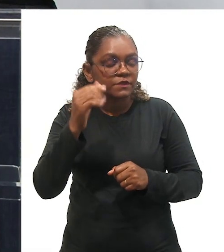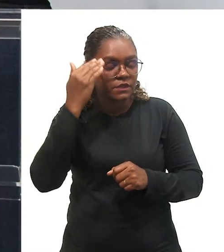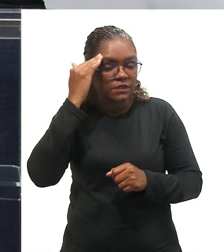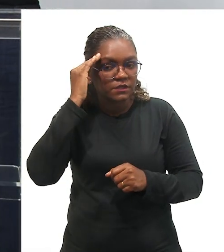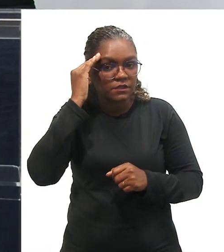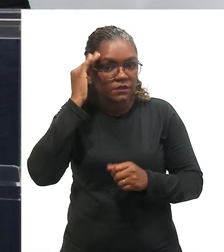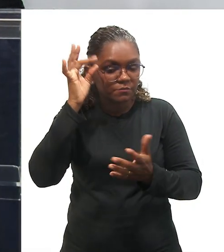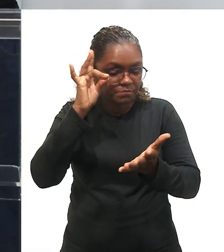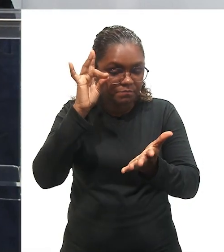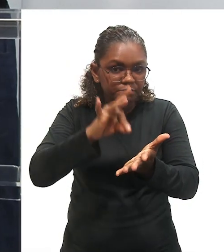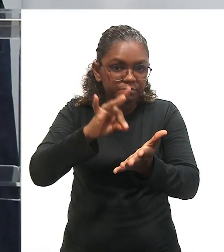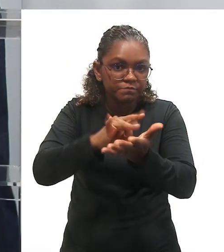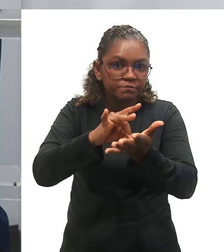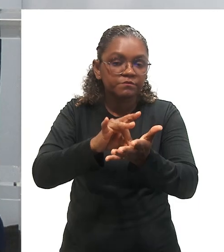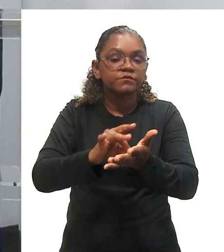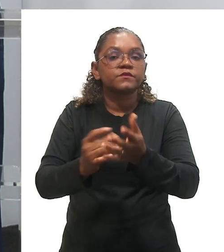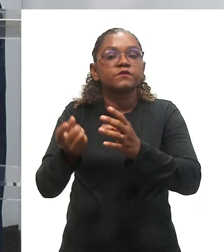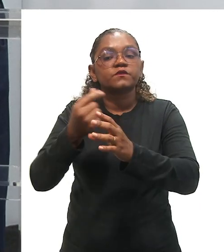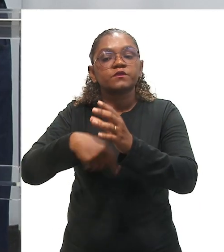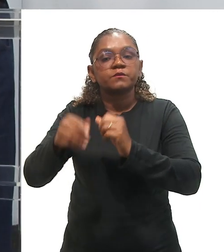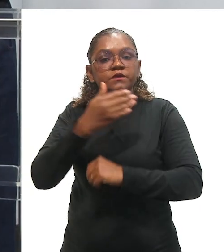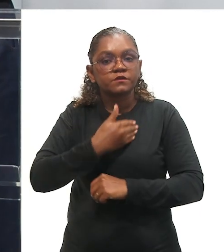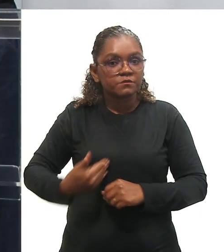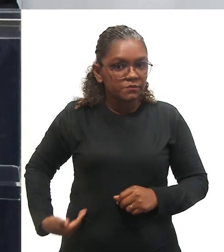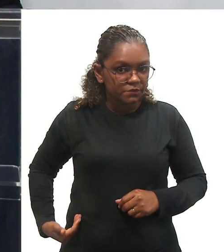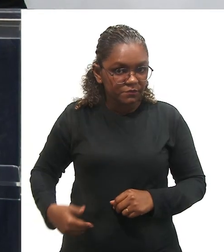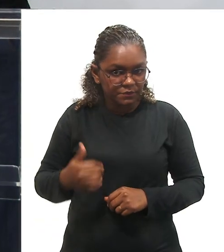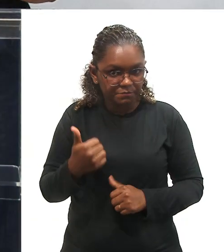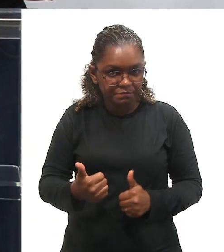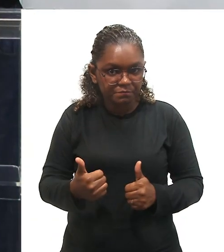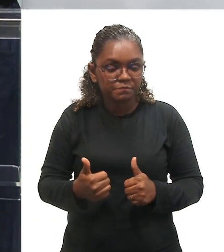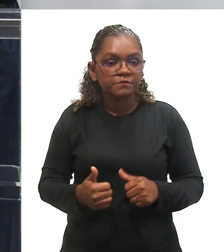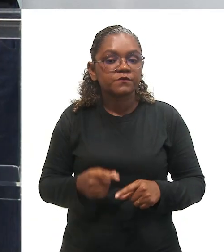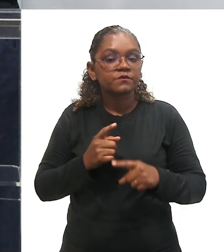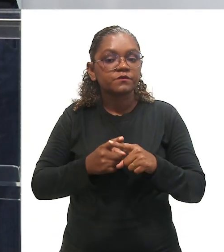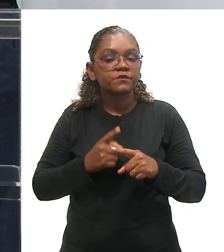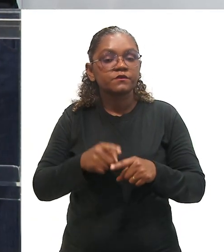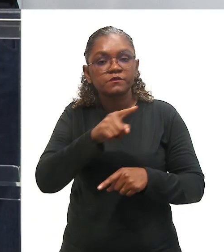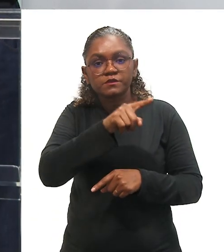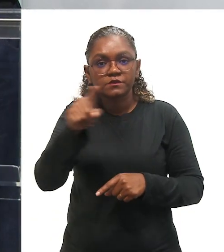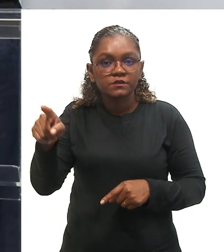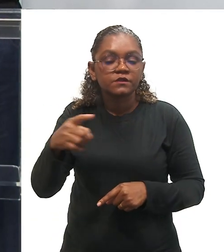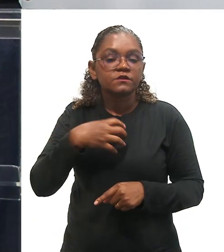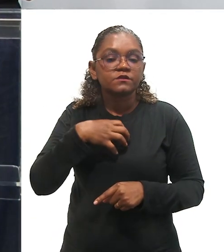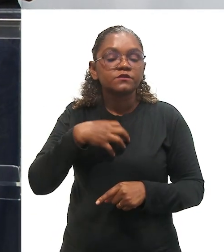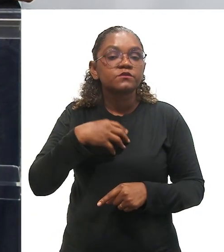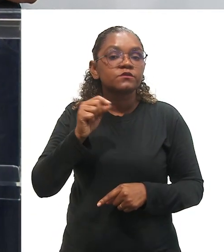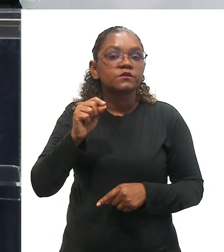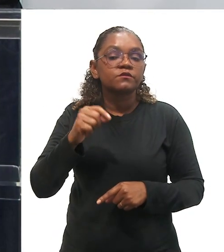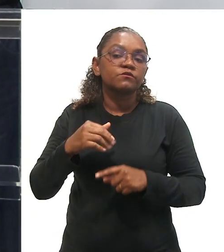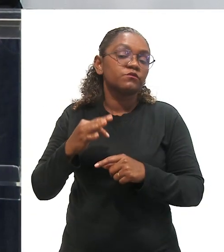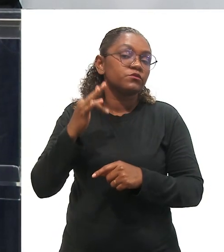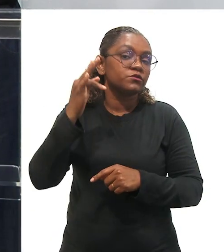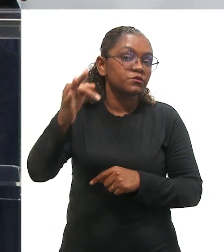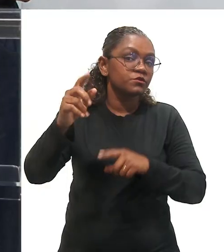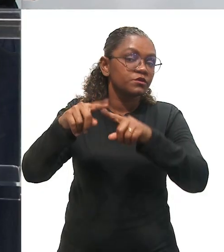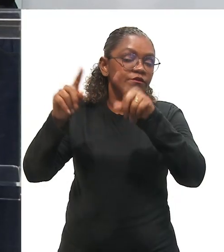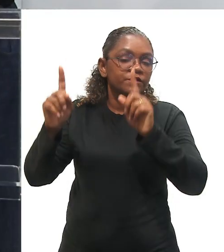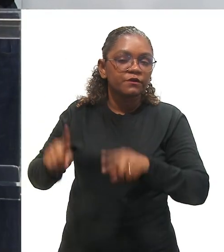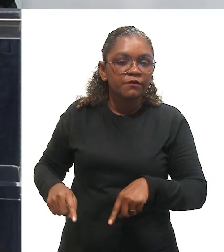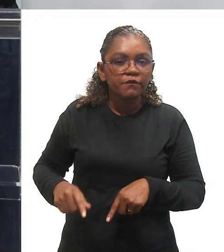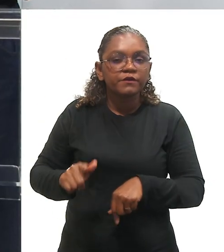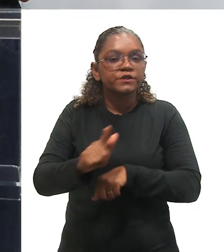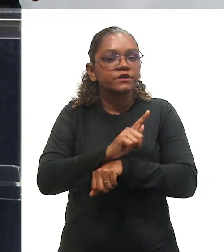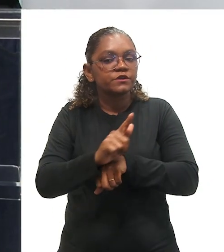possa entender verdadeiramente a contabilidade pública aqui na gestão. Para que você possa ser um servidor, um gestor